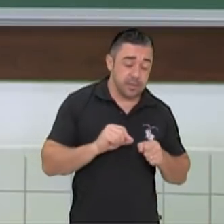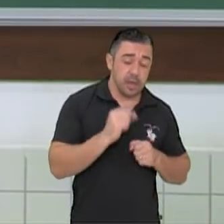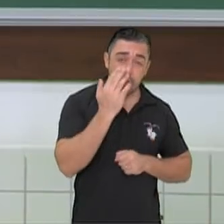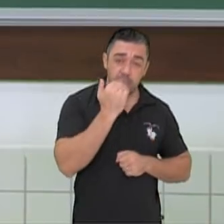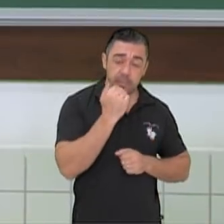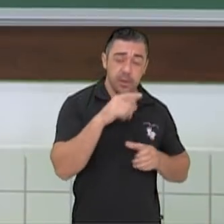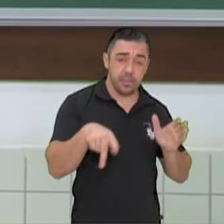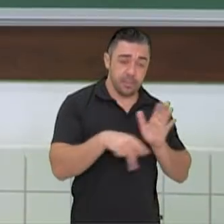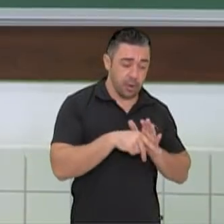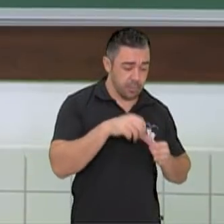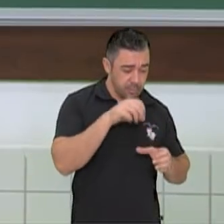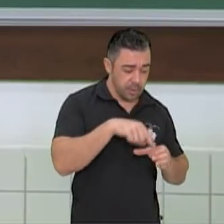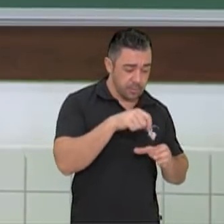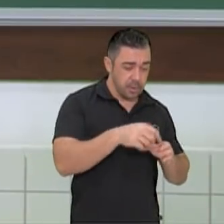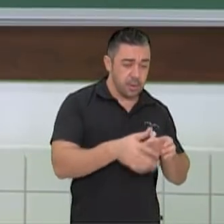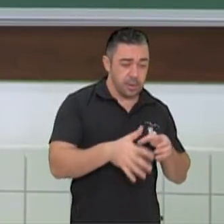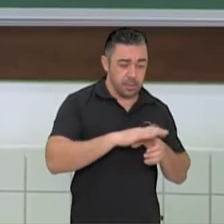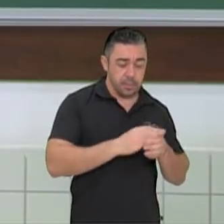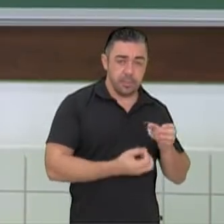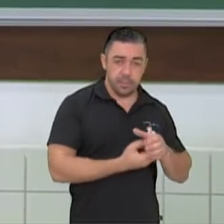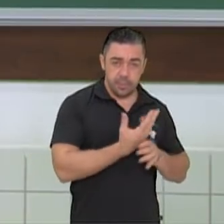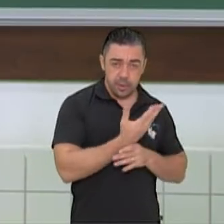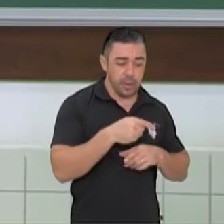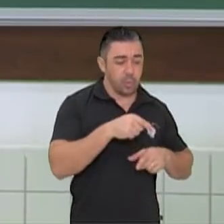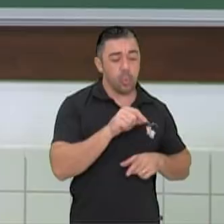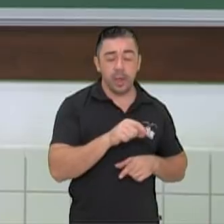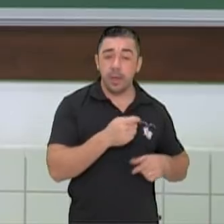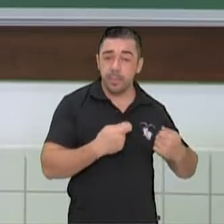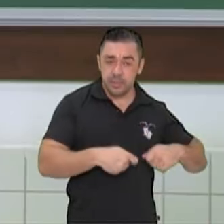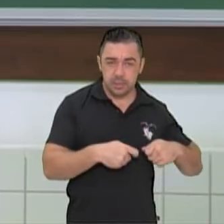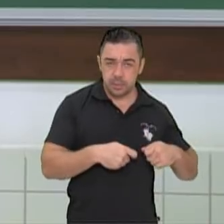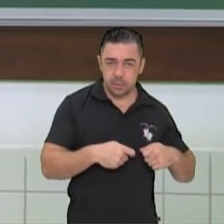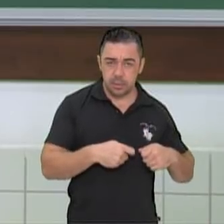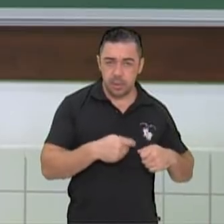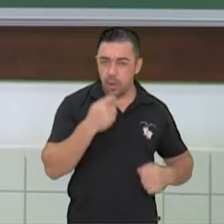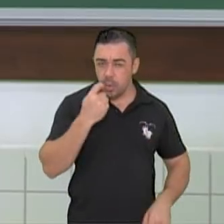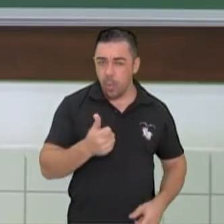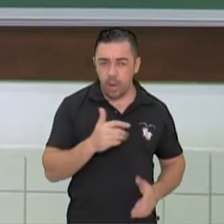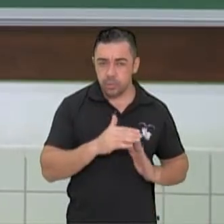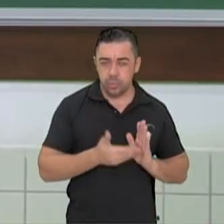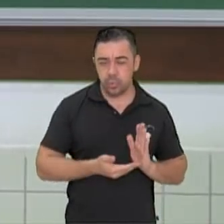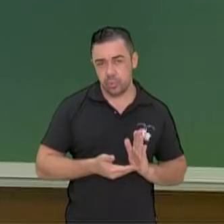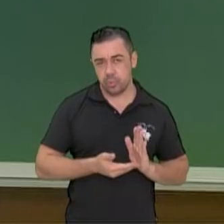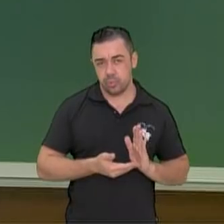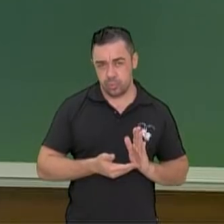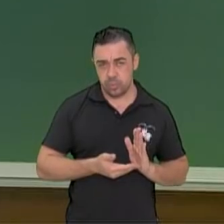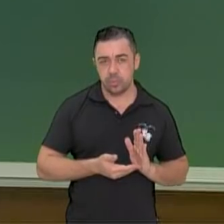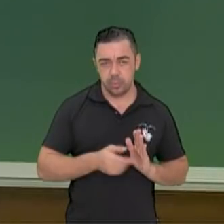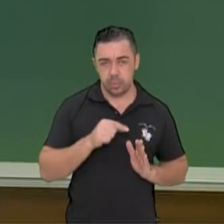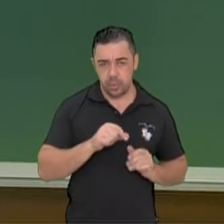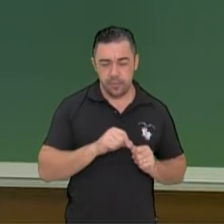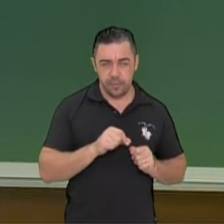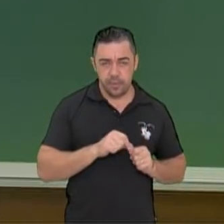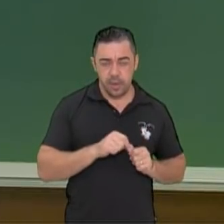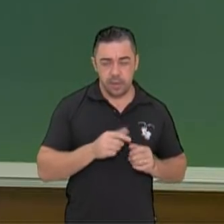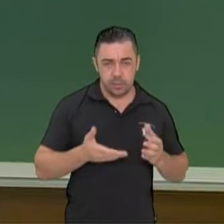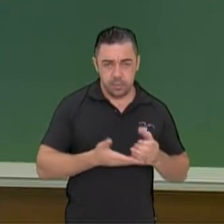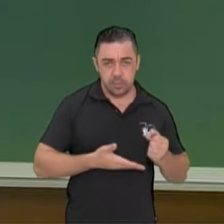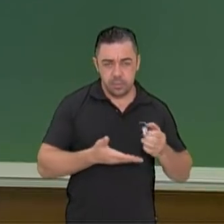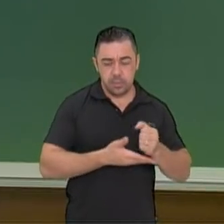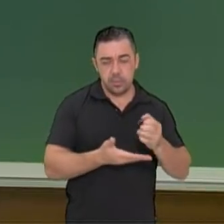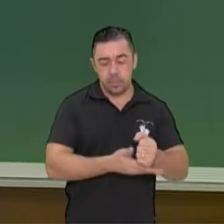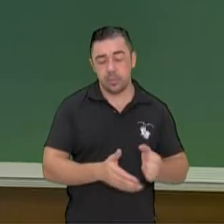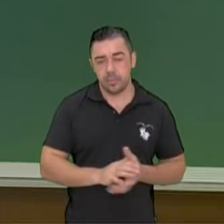se planta tudo o que precisa para o seu alimento, ou quase tudo, de acordo com os